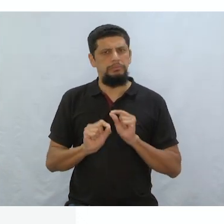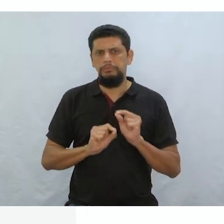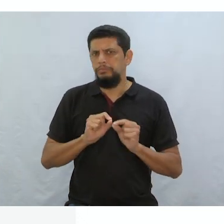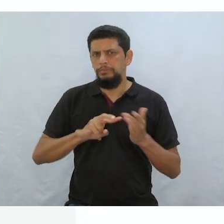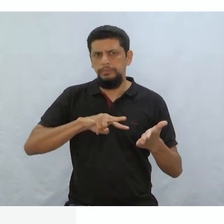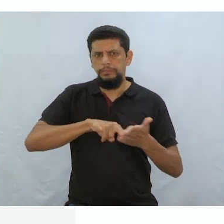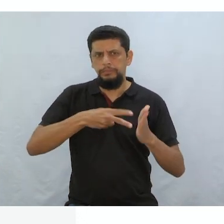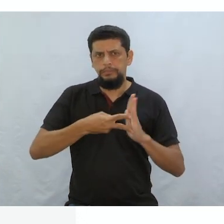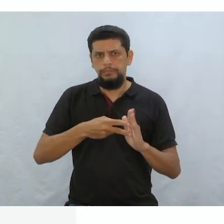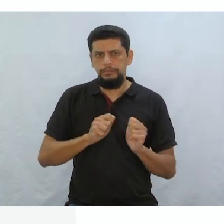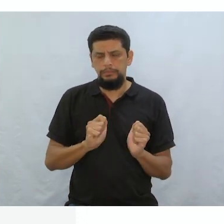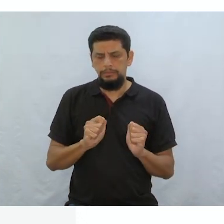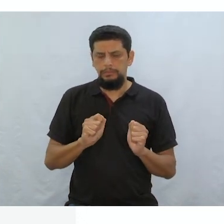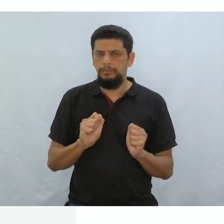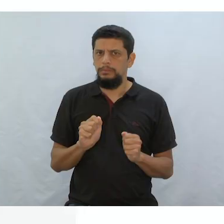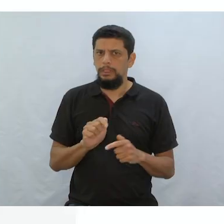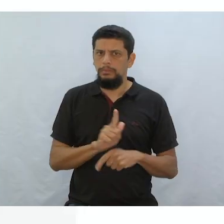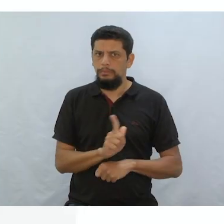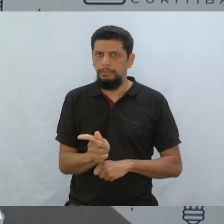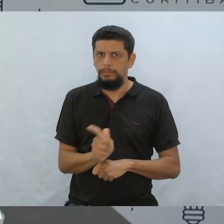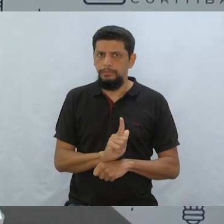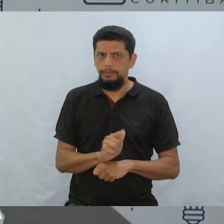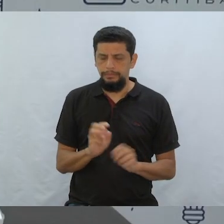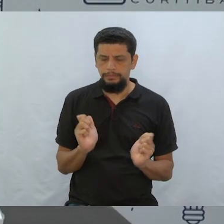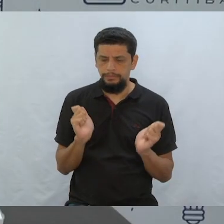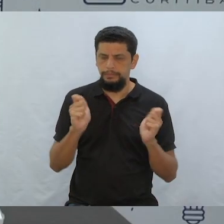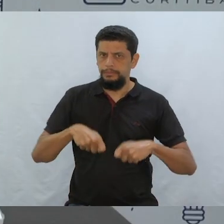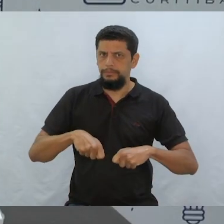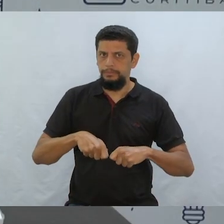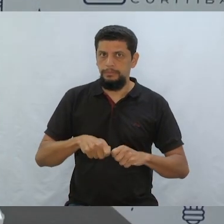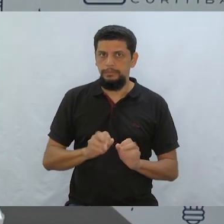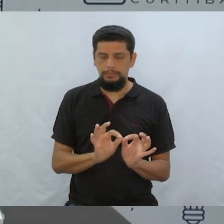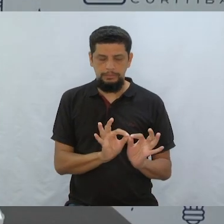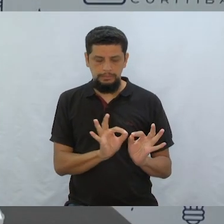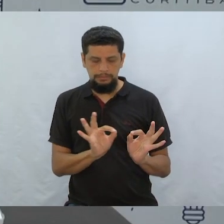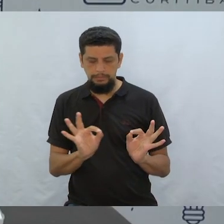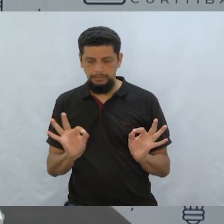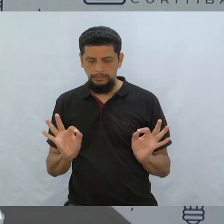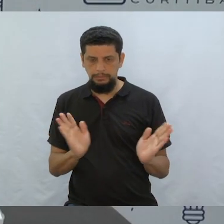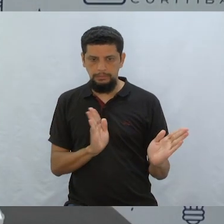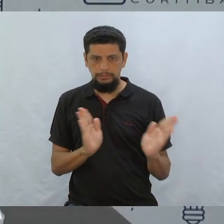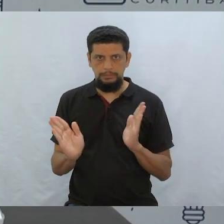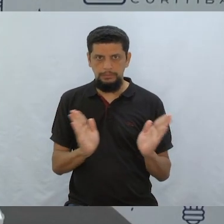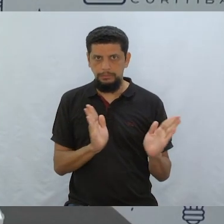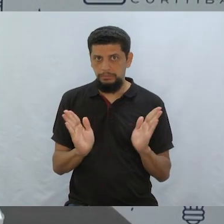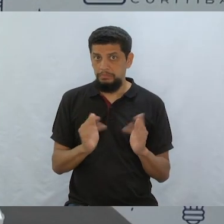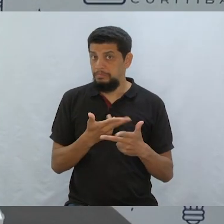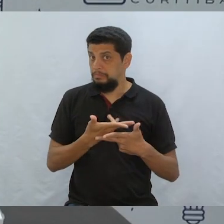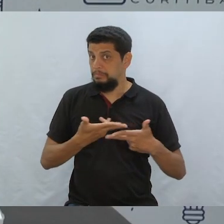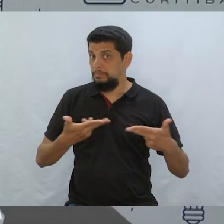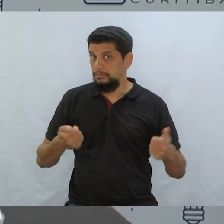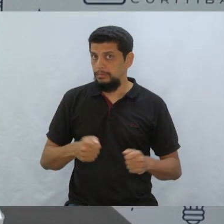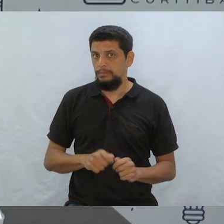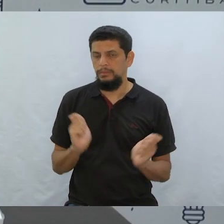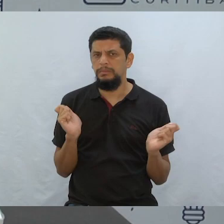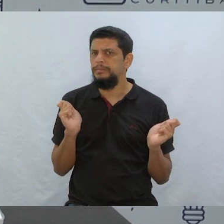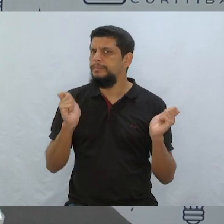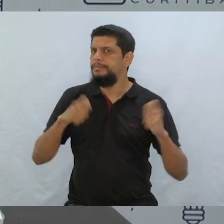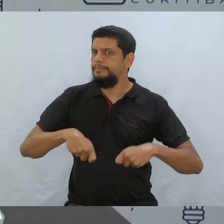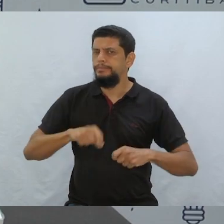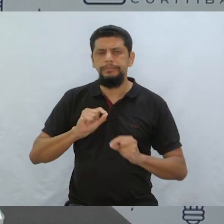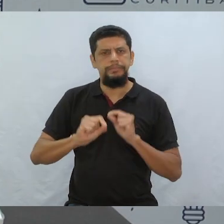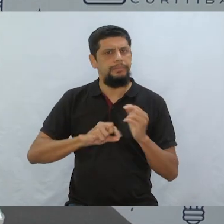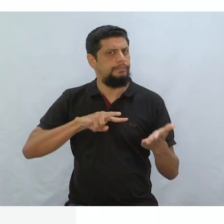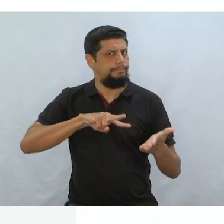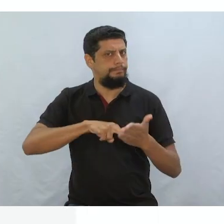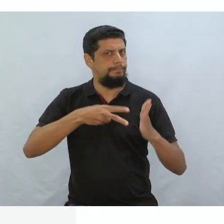Mas o que é isso? Medida de capacidade, vocês sabem? Medida é medir alguma coisa, né?